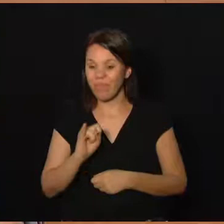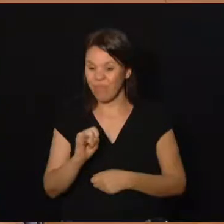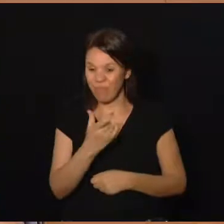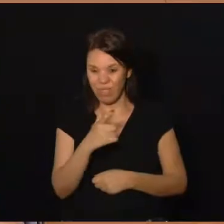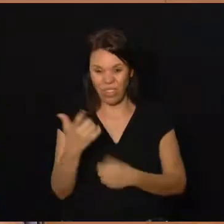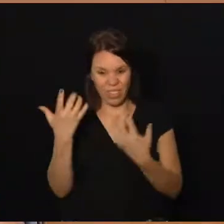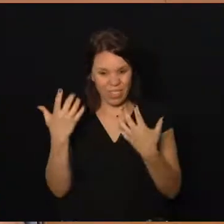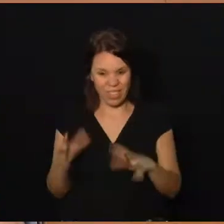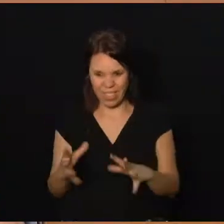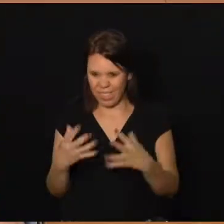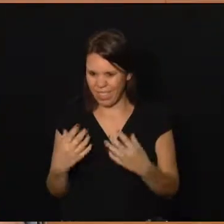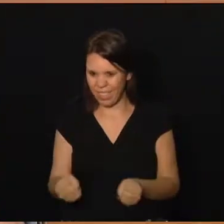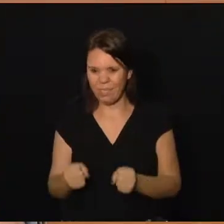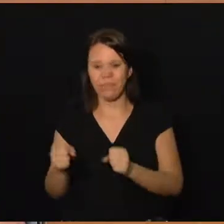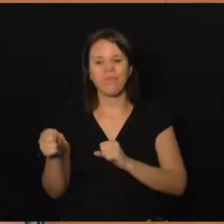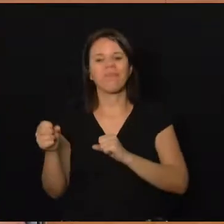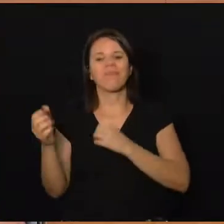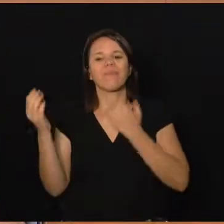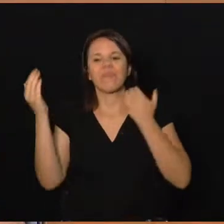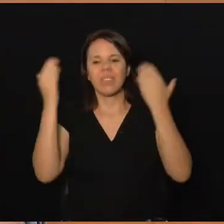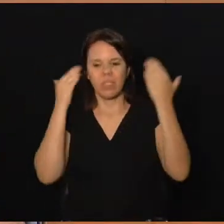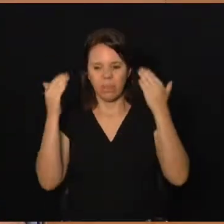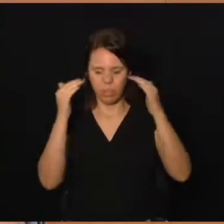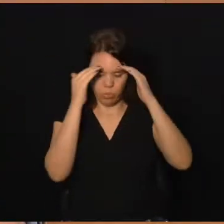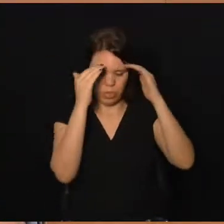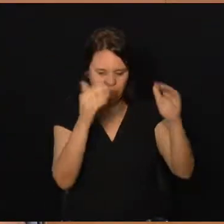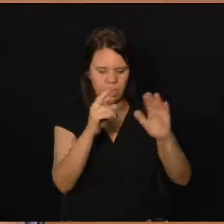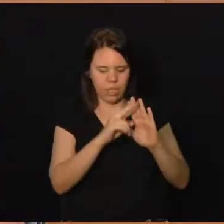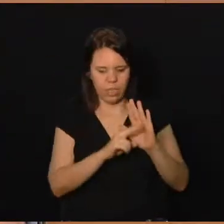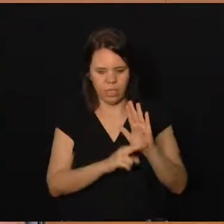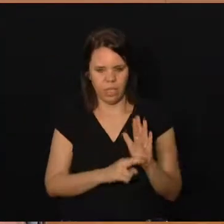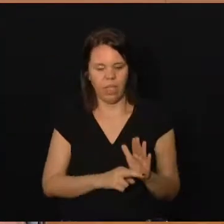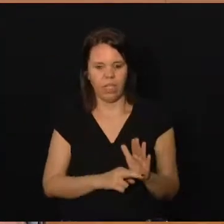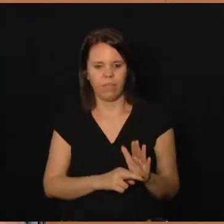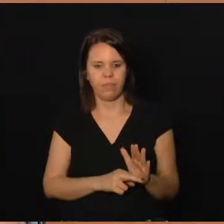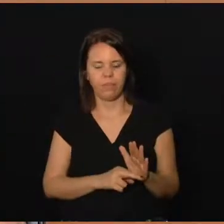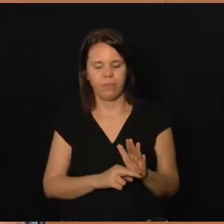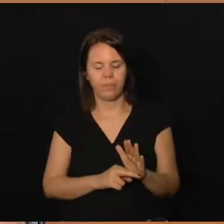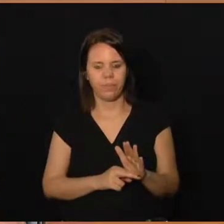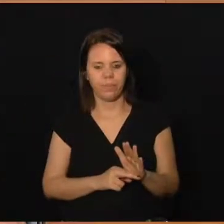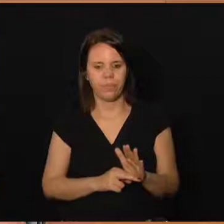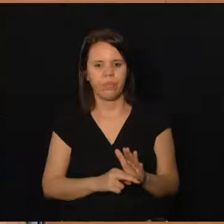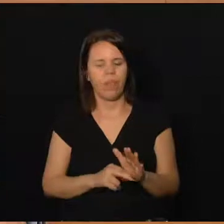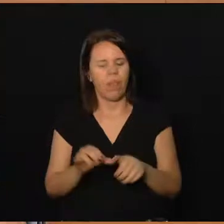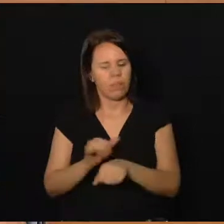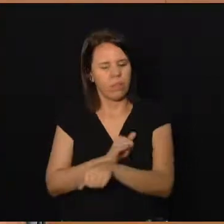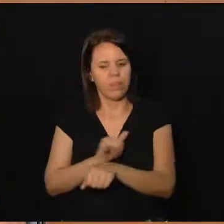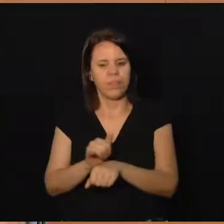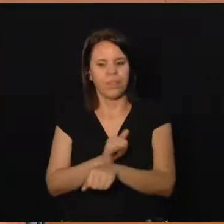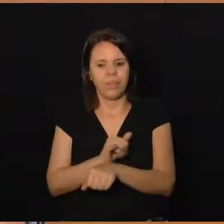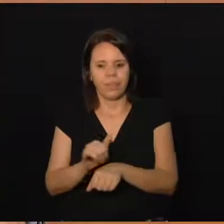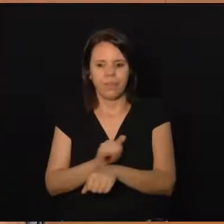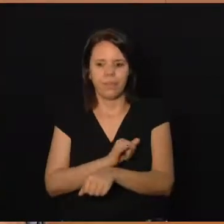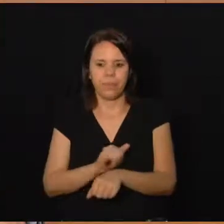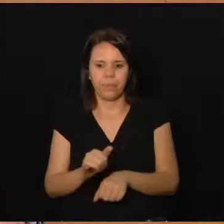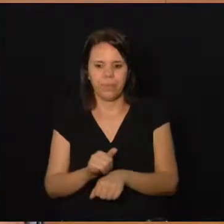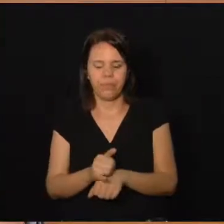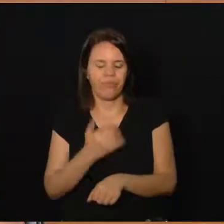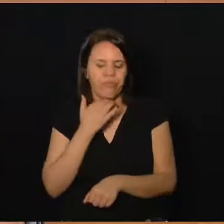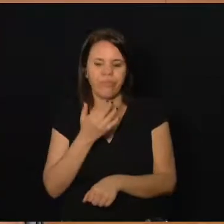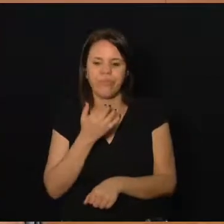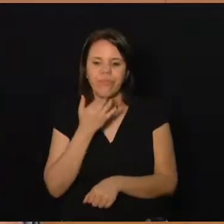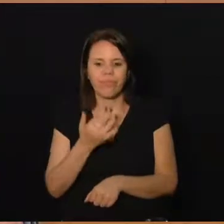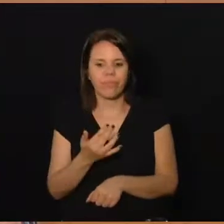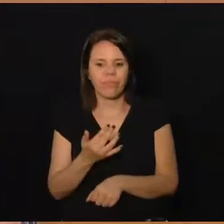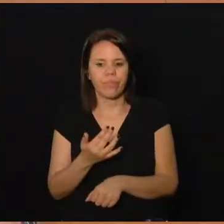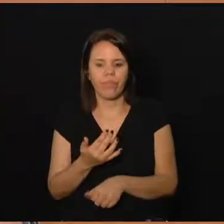entrar de cabeça, de seguir as regras, de aplicar as regras, aplicar as estratégias, né, não adianta. Você